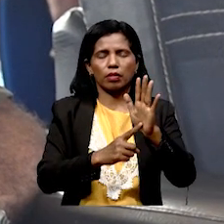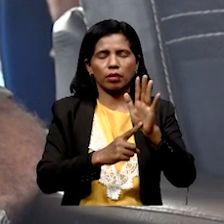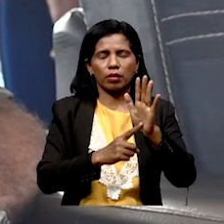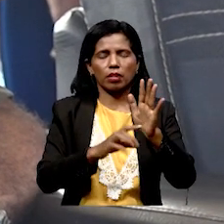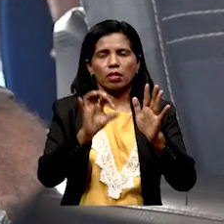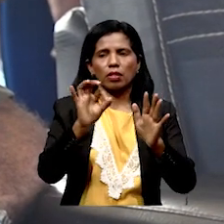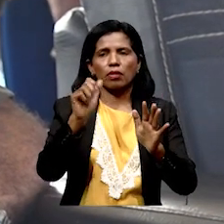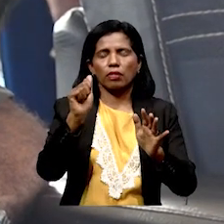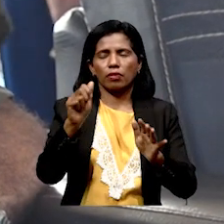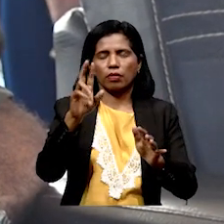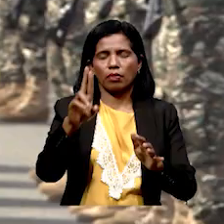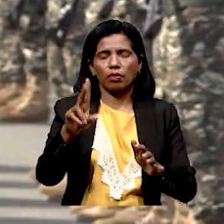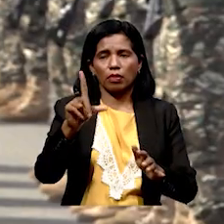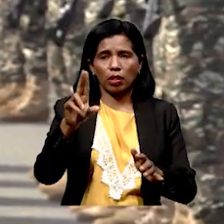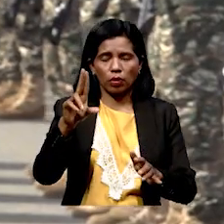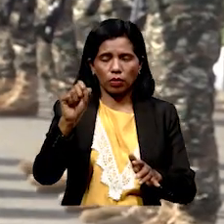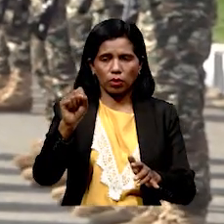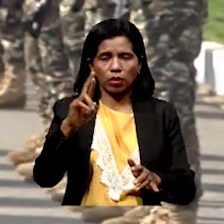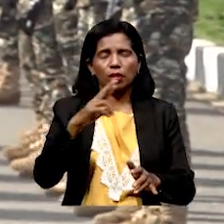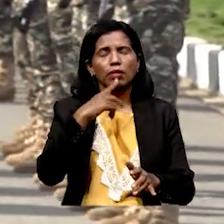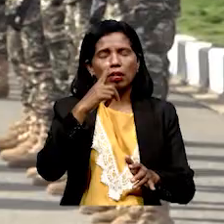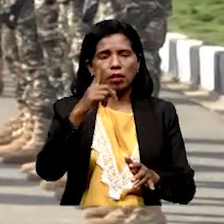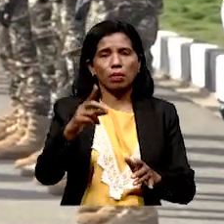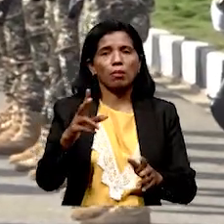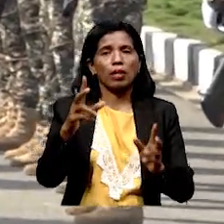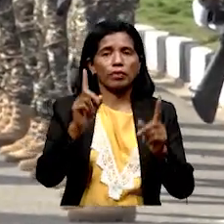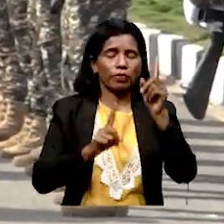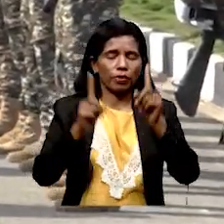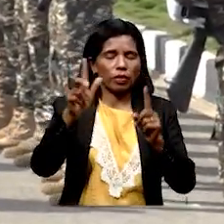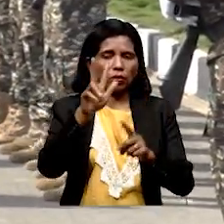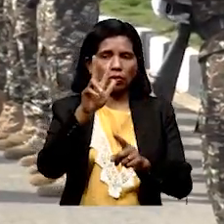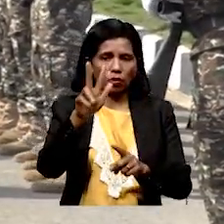Falor Ratelaik, Ba-Fitun Tolu, no Brigadeiro General Calixto